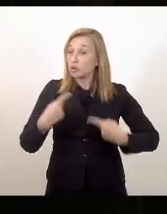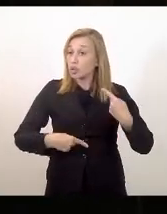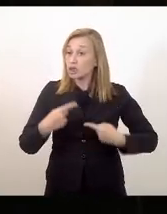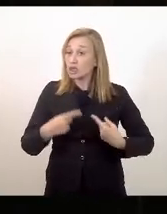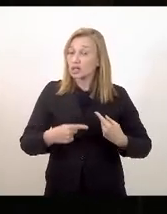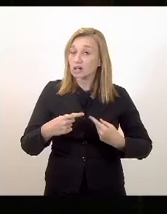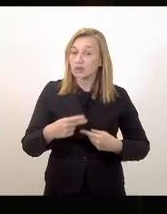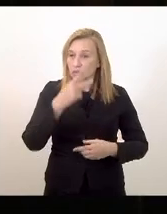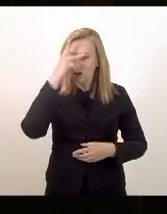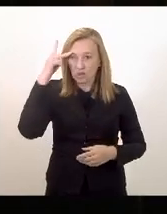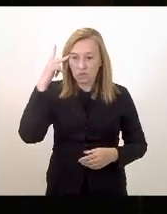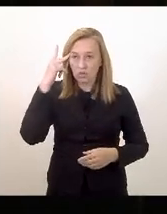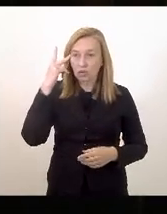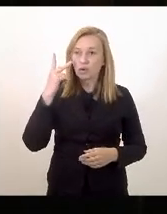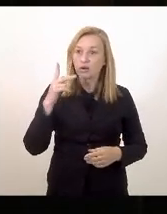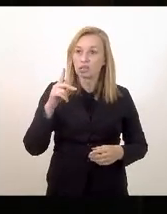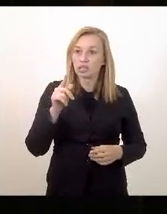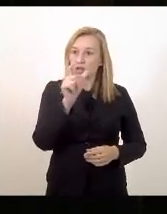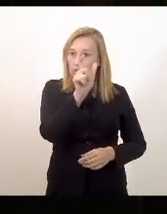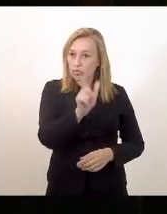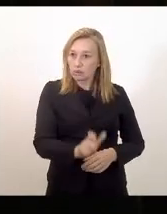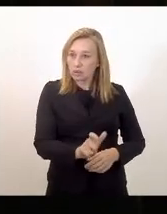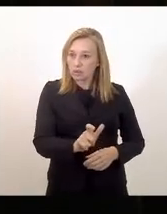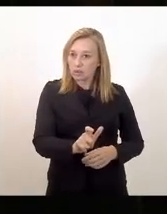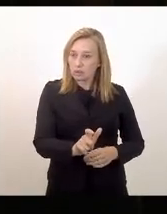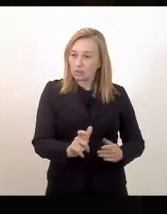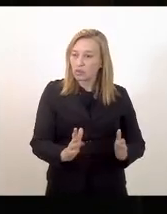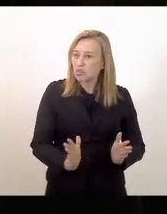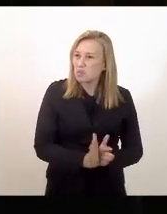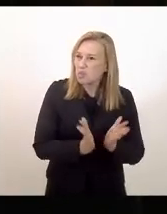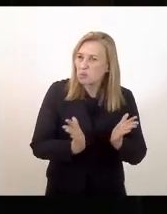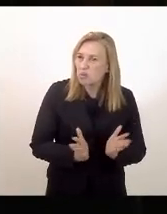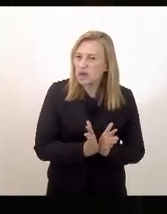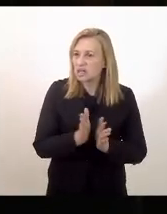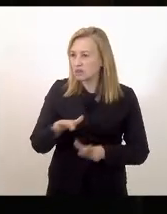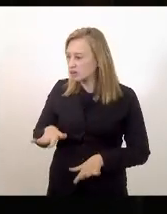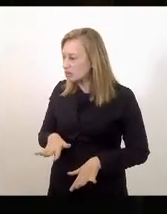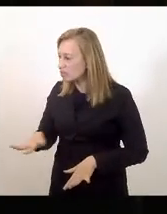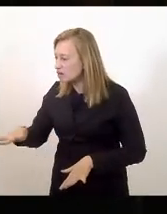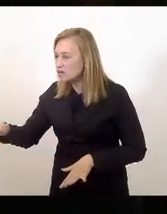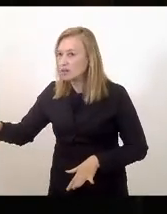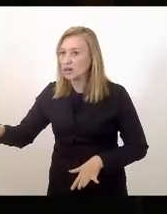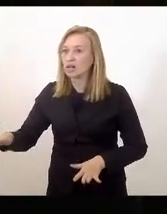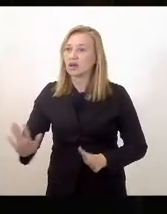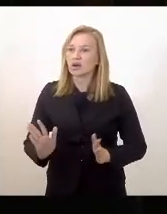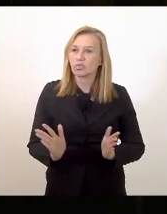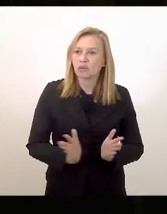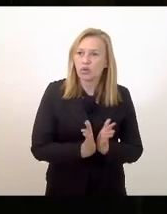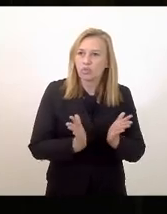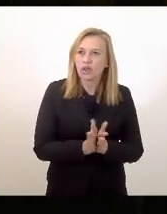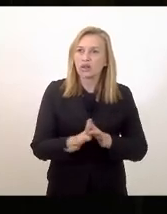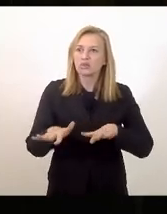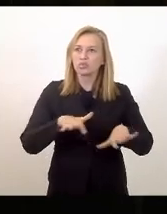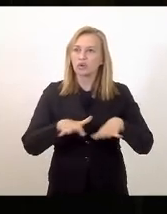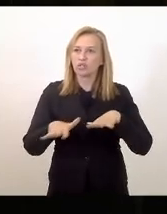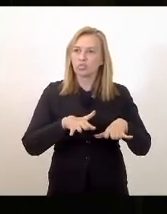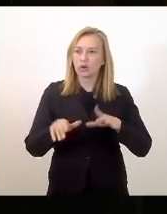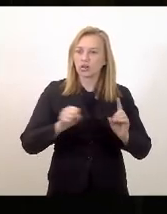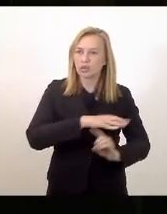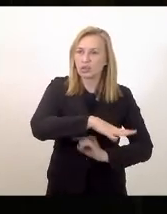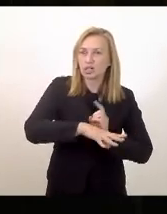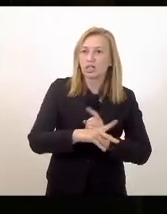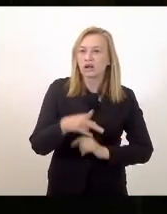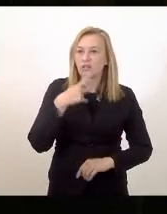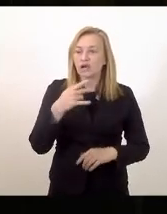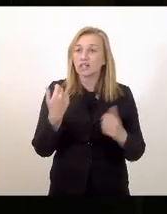um perfil calcado no chão da favela da periferia, calcado nos movimentos sociais, a gente está falando